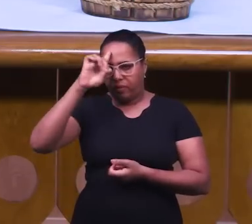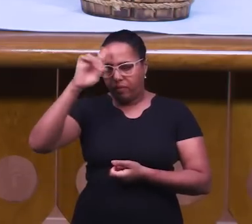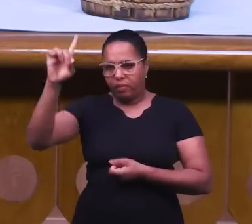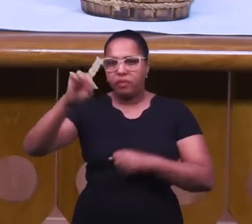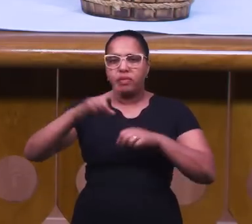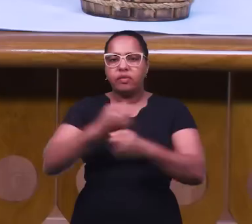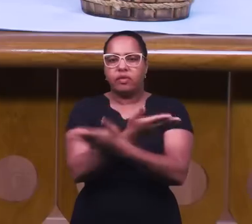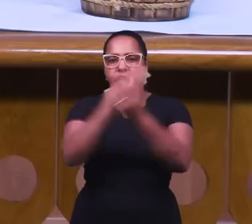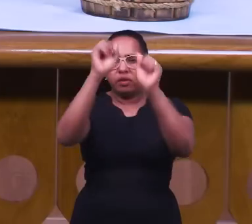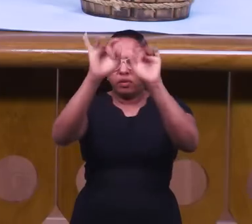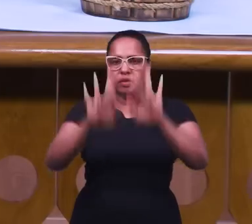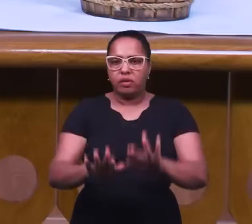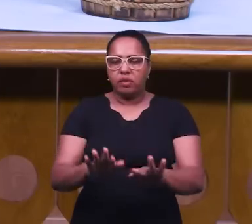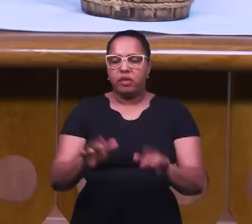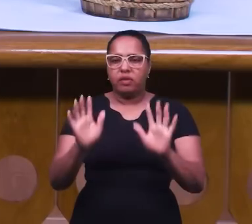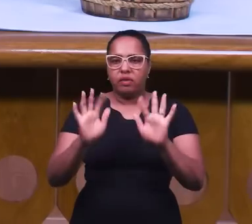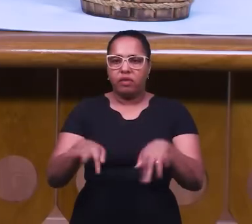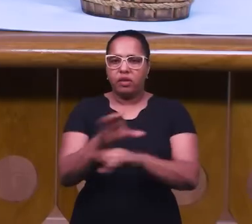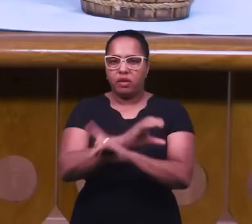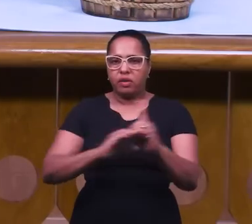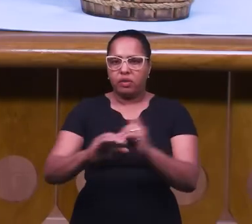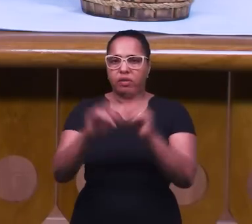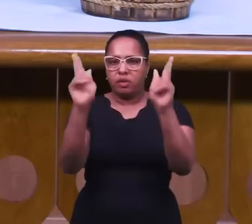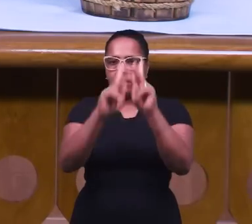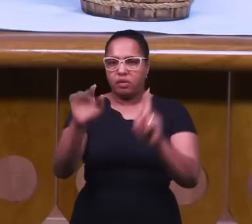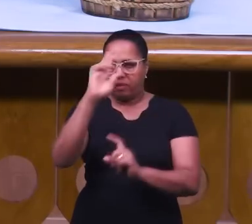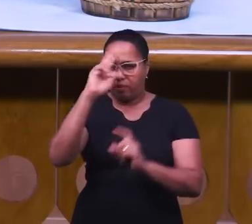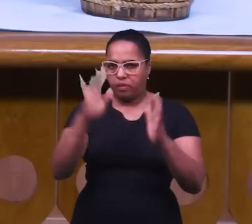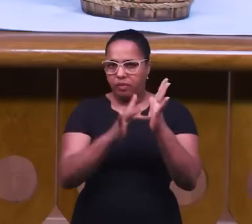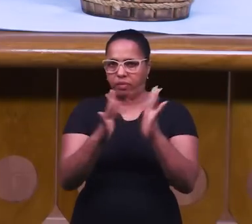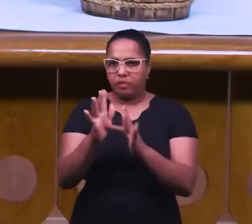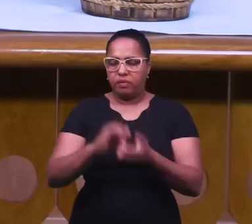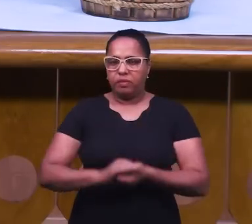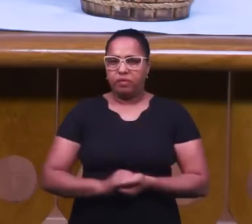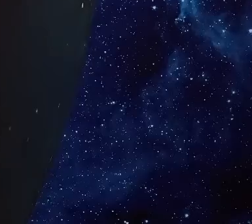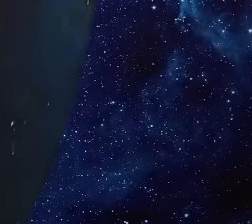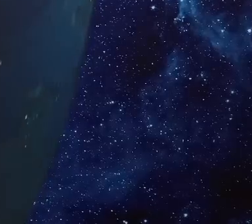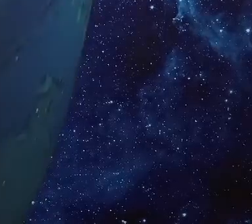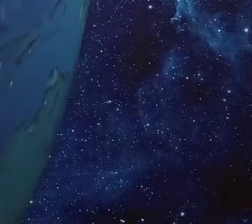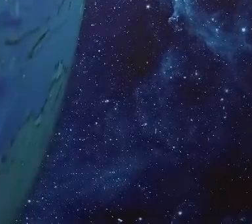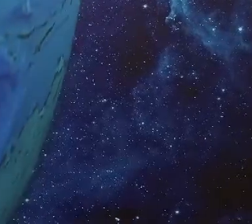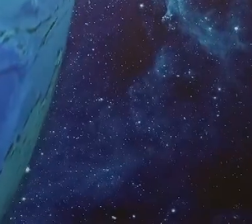Que Deus, então, a todos abençoe. Nós encerramos aqui este culto com a paz do Senhor Jesus.